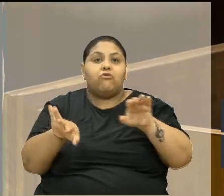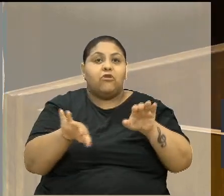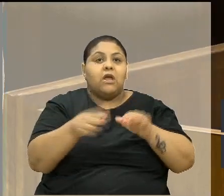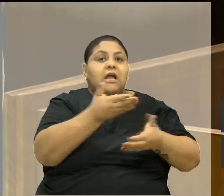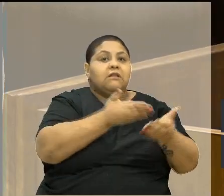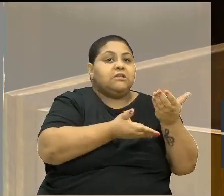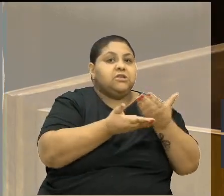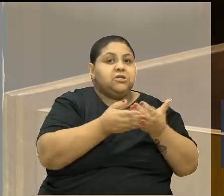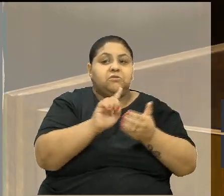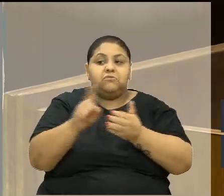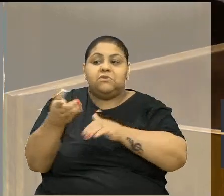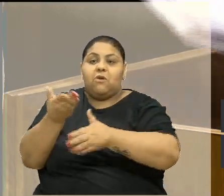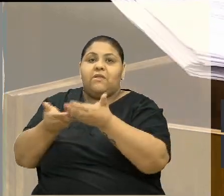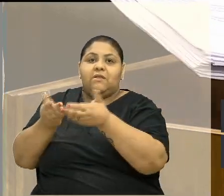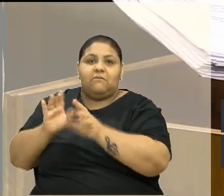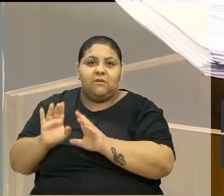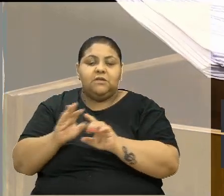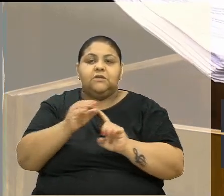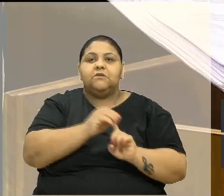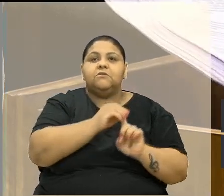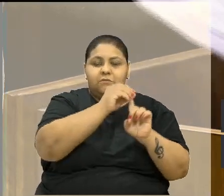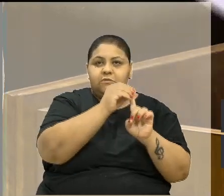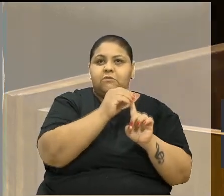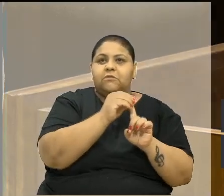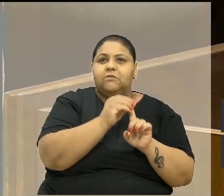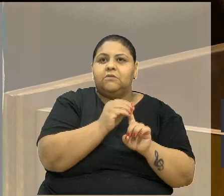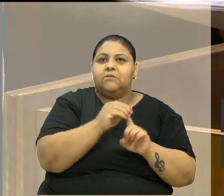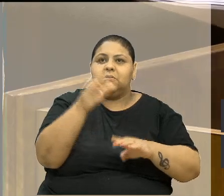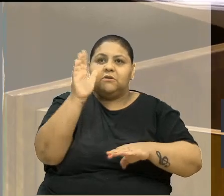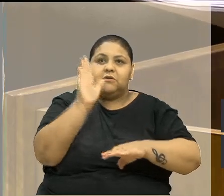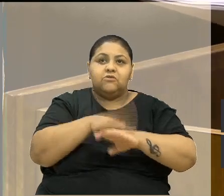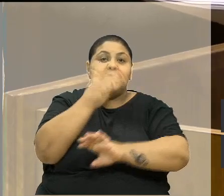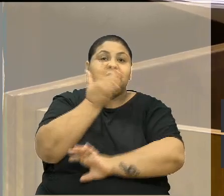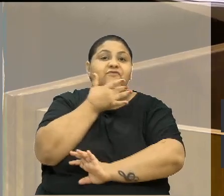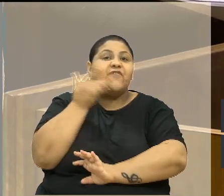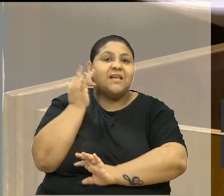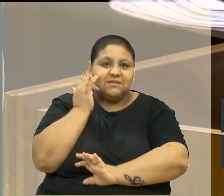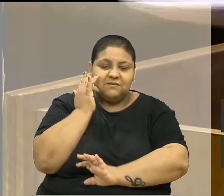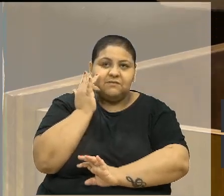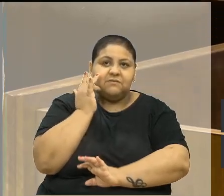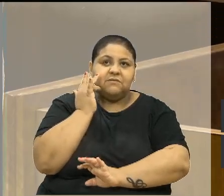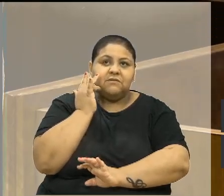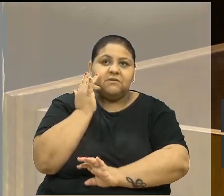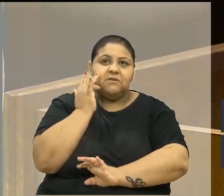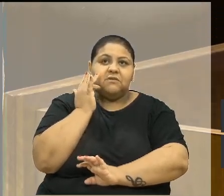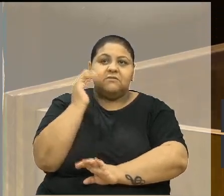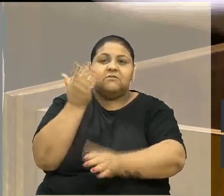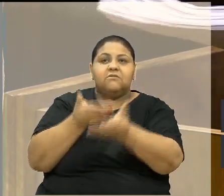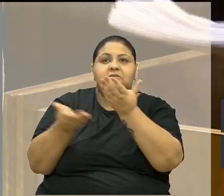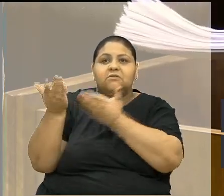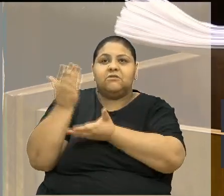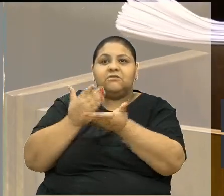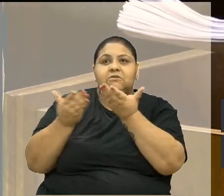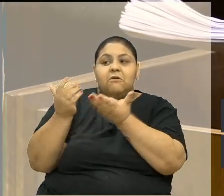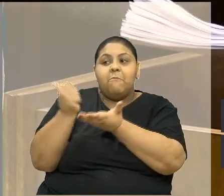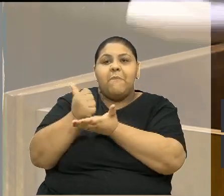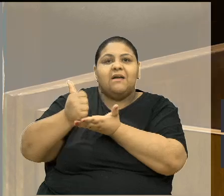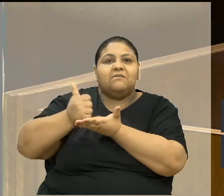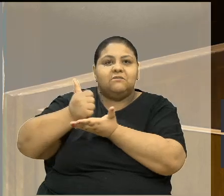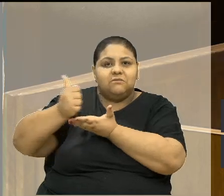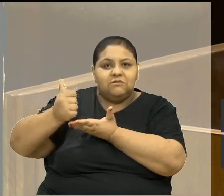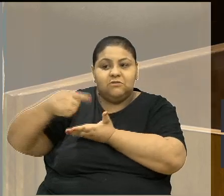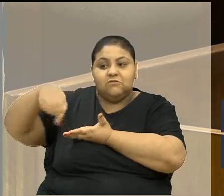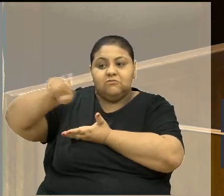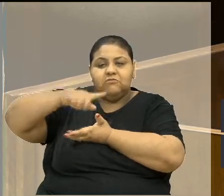que não foram atendidos, e principalmente os mais fáceis, que são atendimentos básicos, que